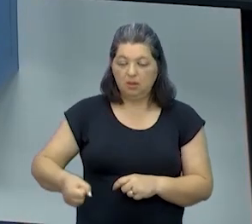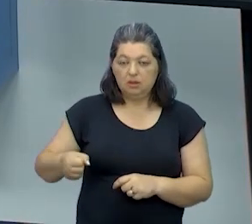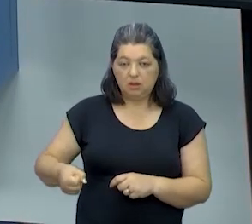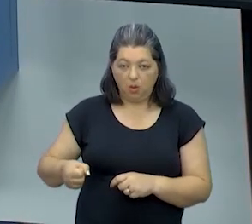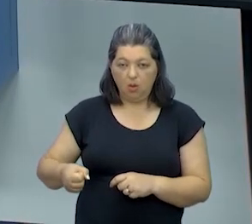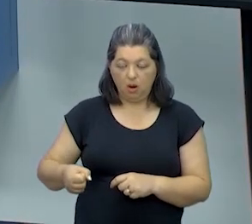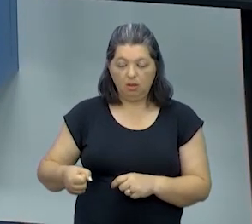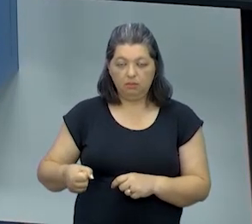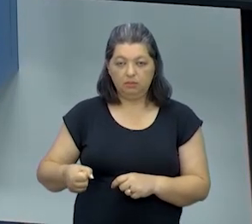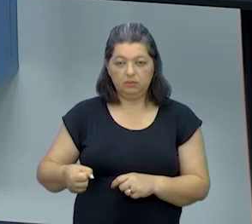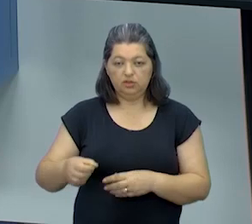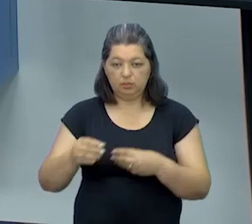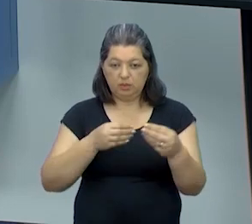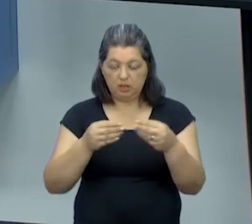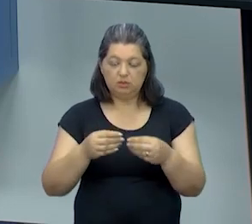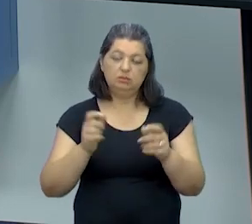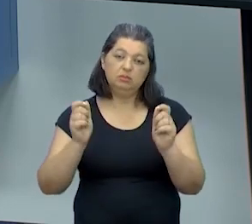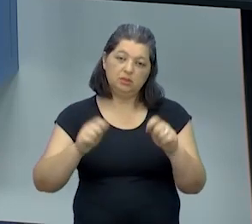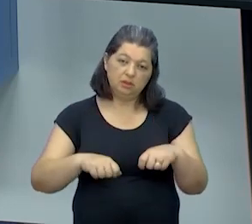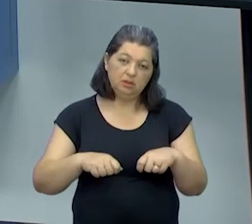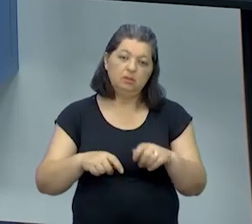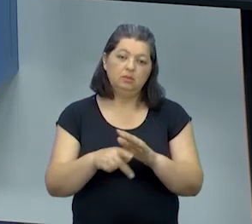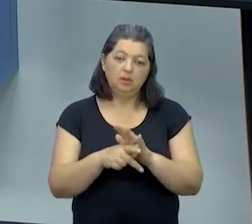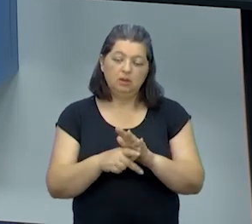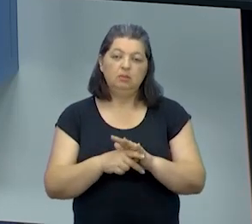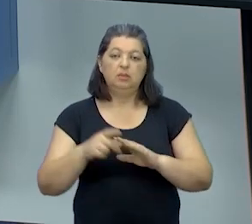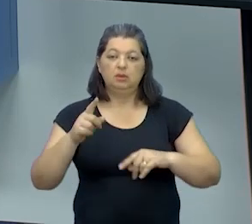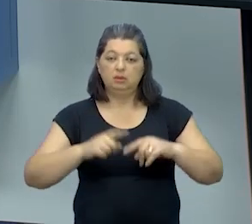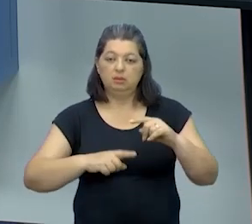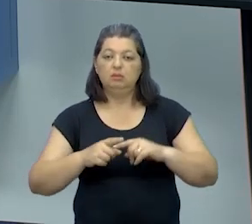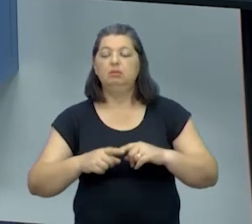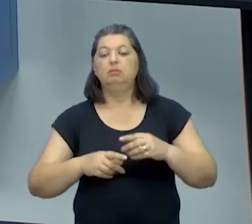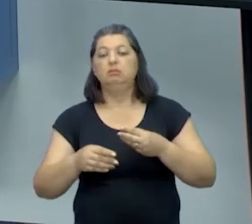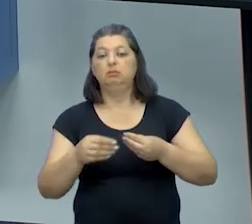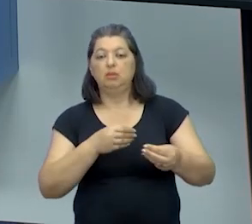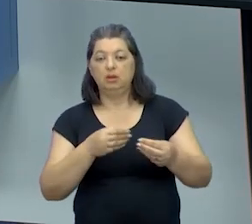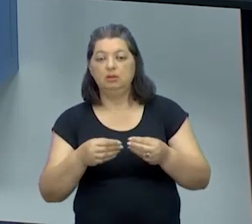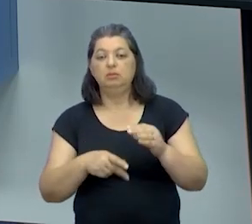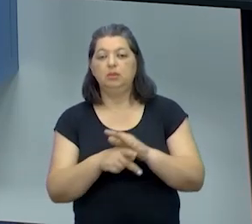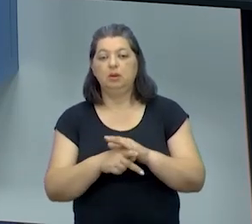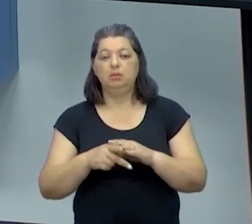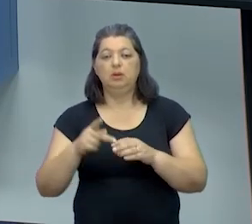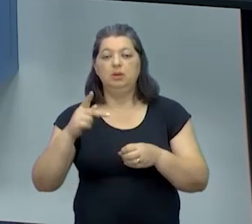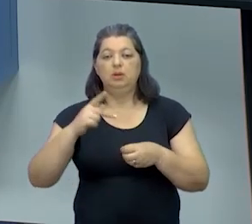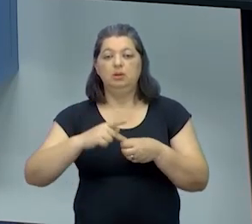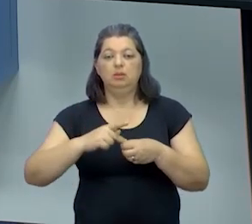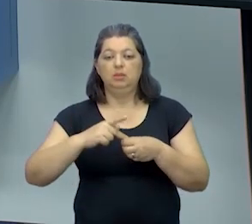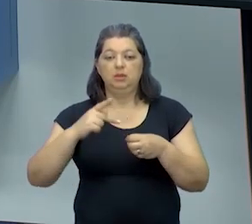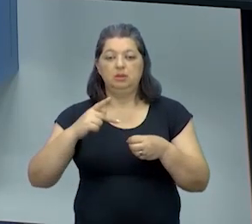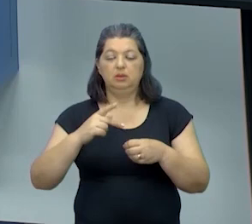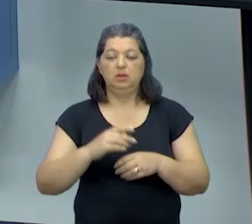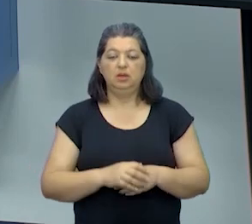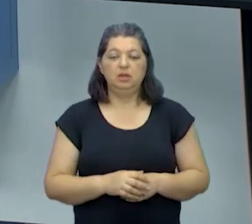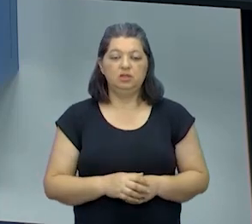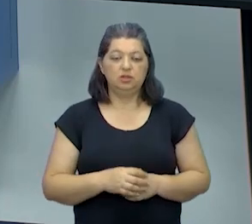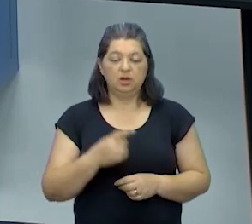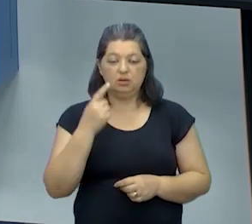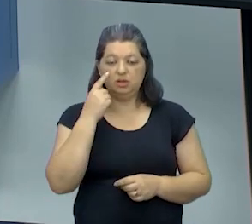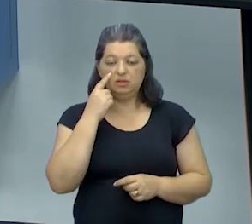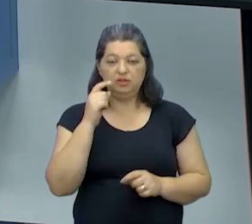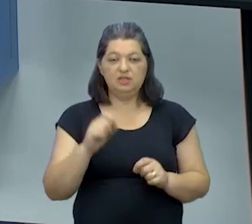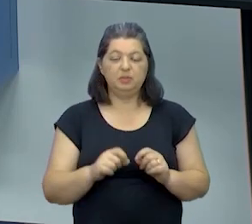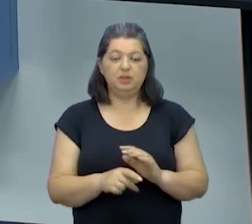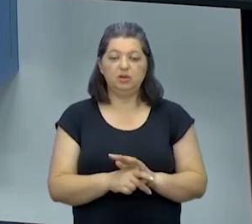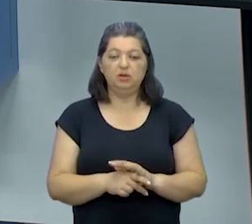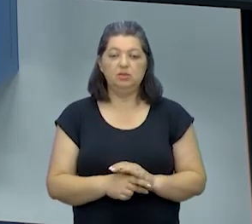partir como matéria-prima, o plástico que vem aí do petróleo, tá? Mas que é uma fonte não